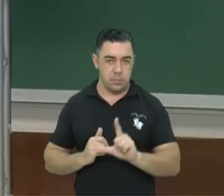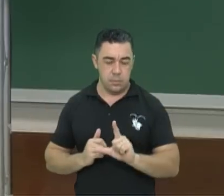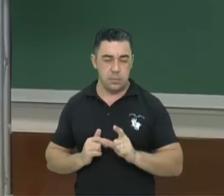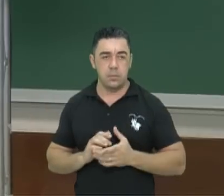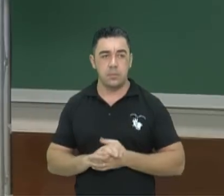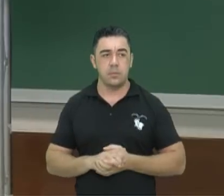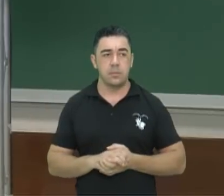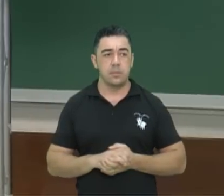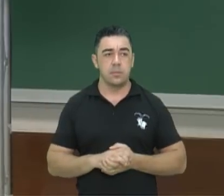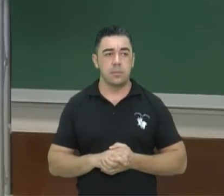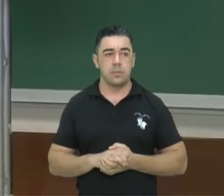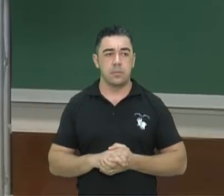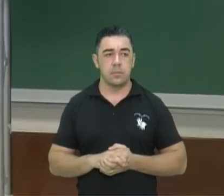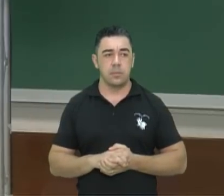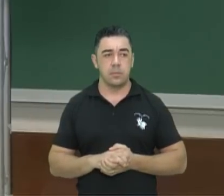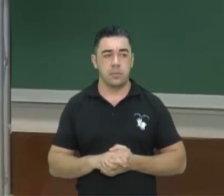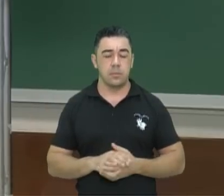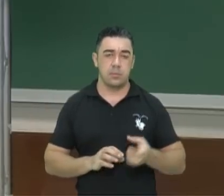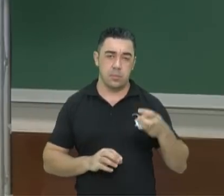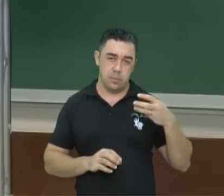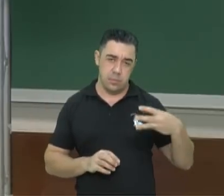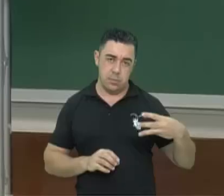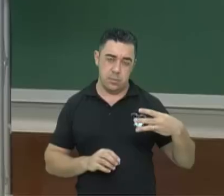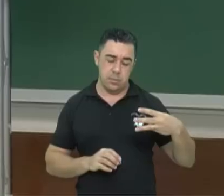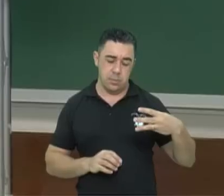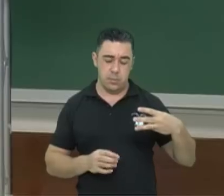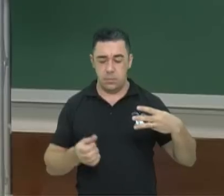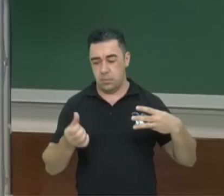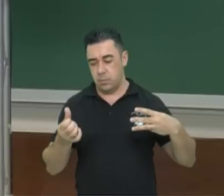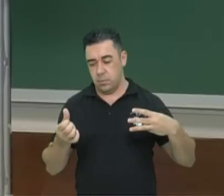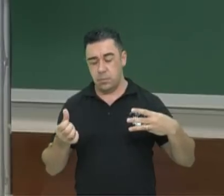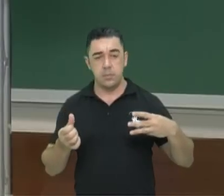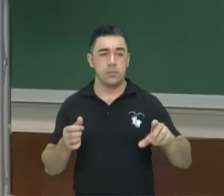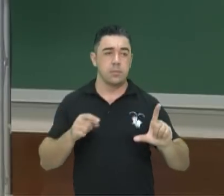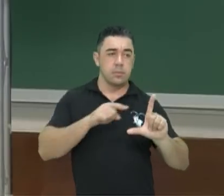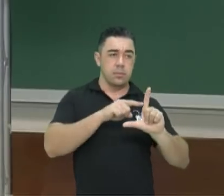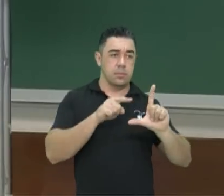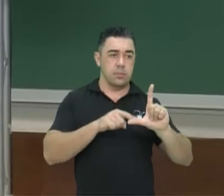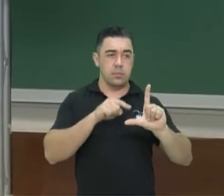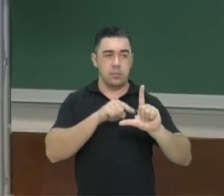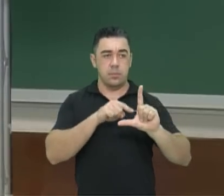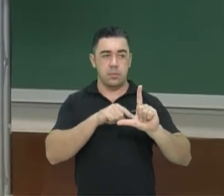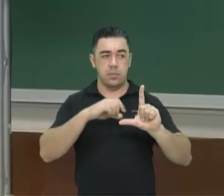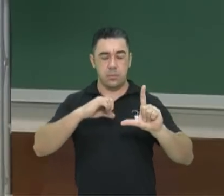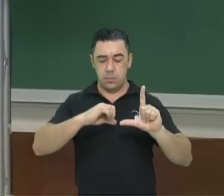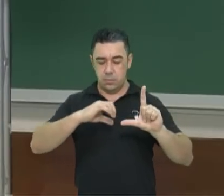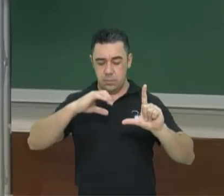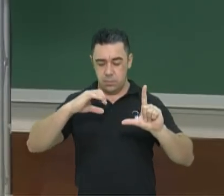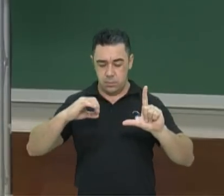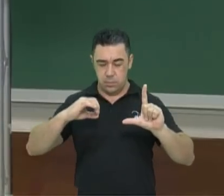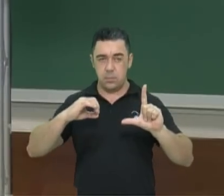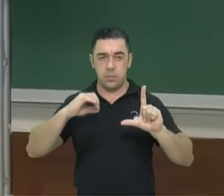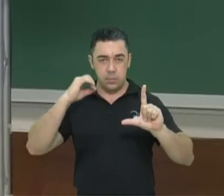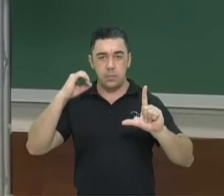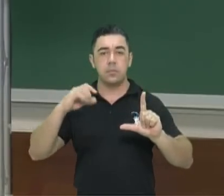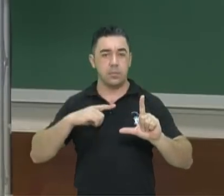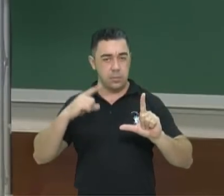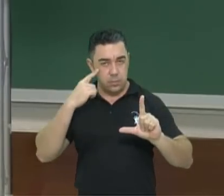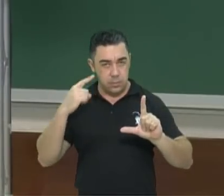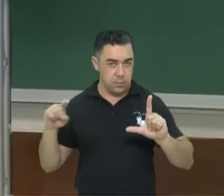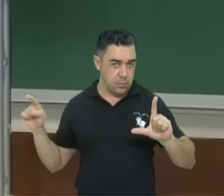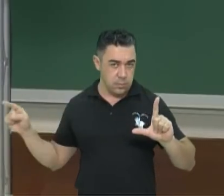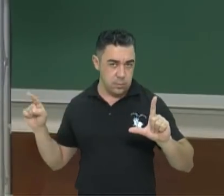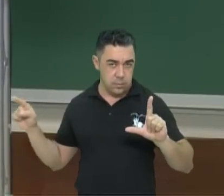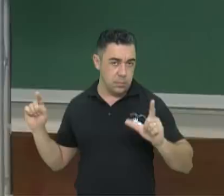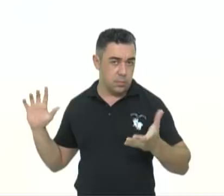lado, lado. E eu tenho também ângulo, que seria o primeiro caso lá de ângulo, ângulo. Então, o